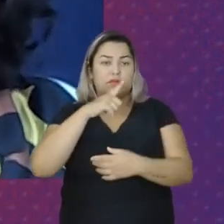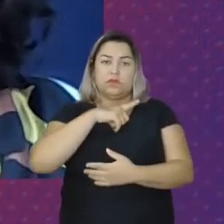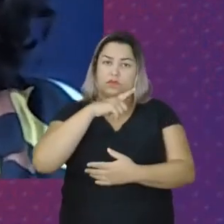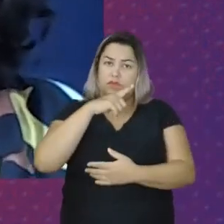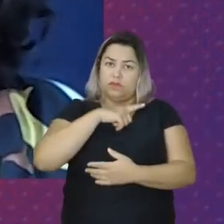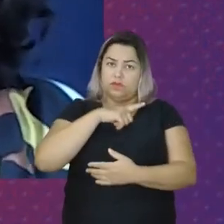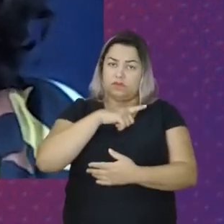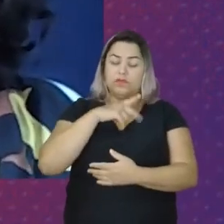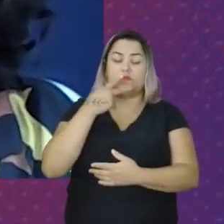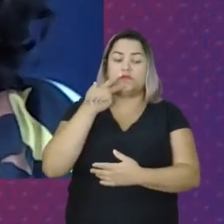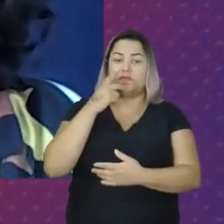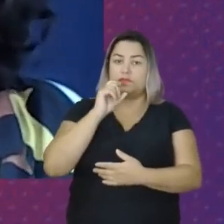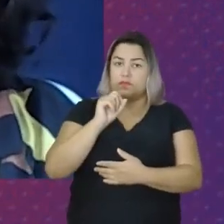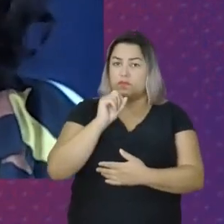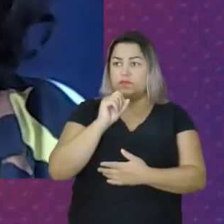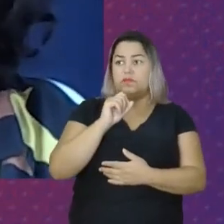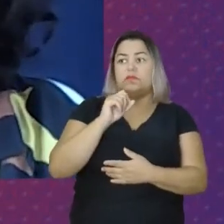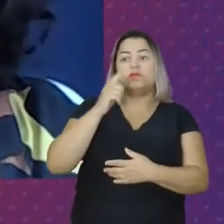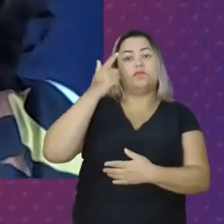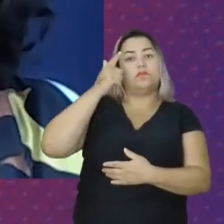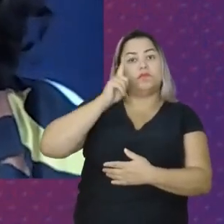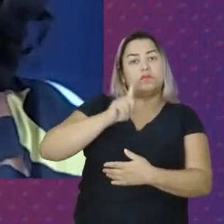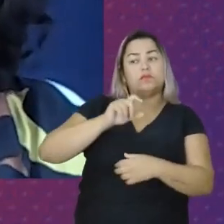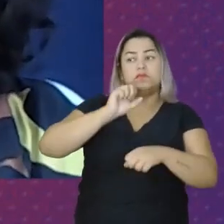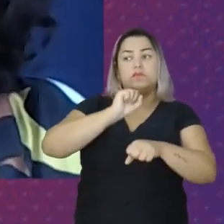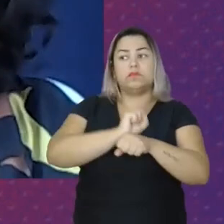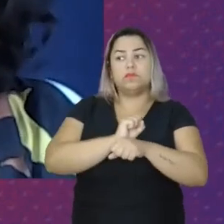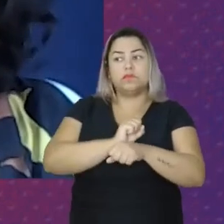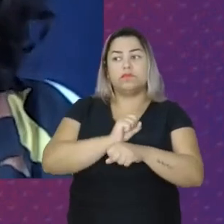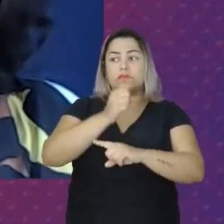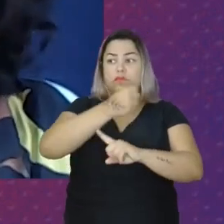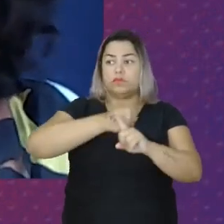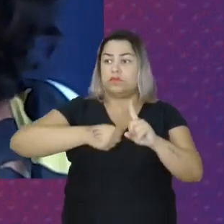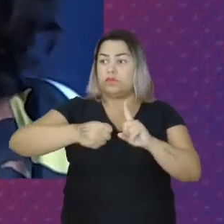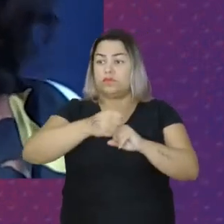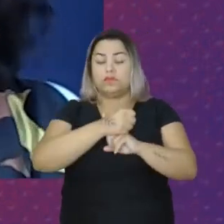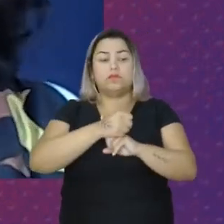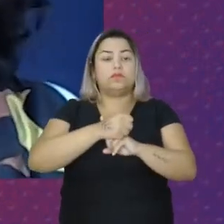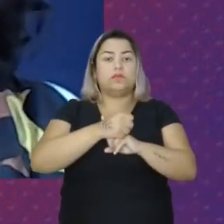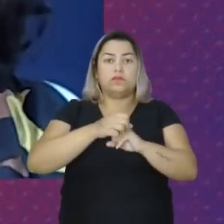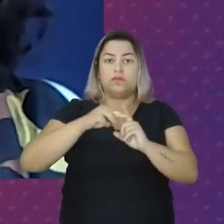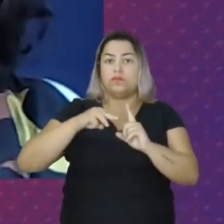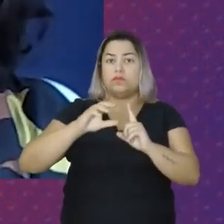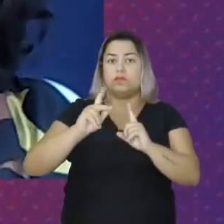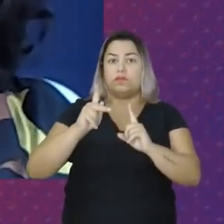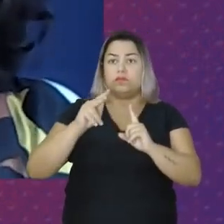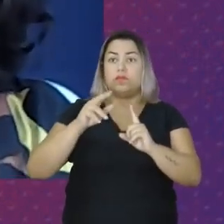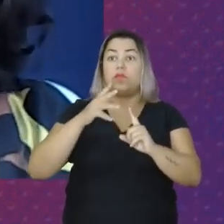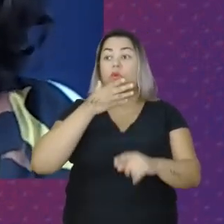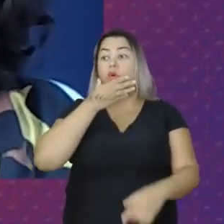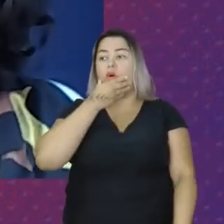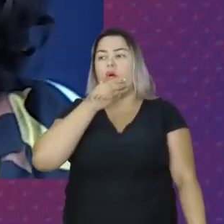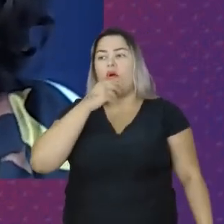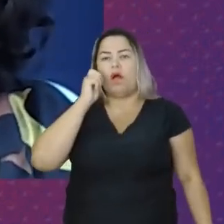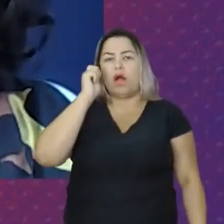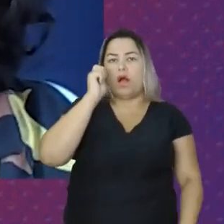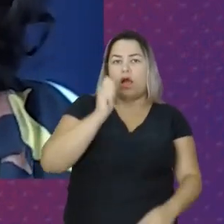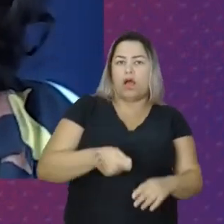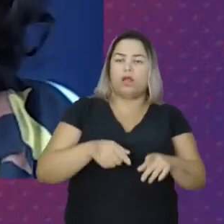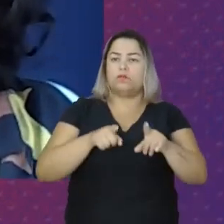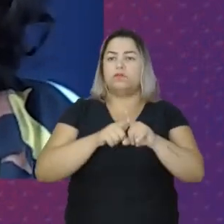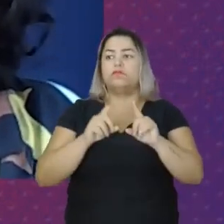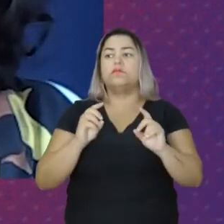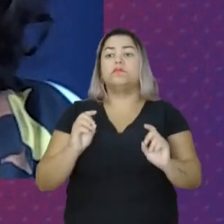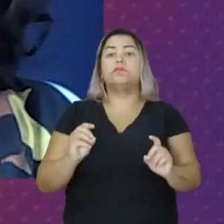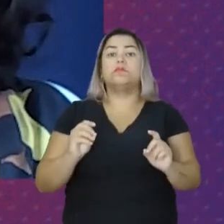temos para superar as barreiras da sociedade, que é machista, que é patriarcal, e